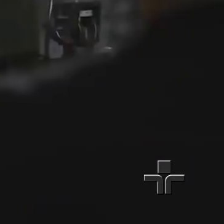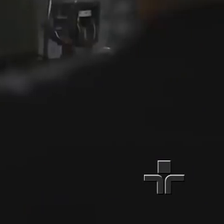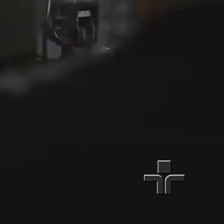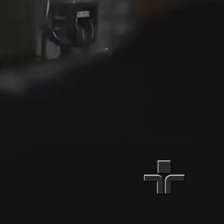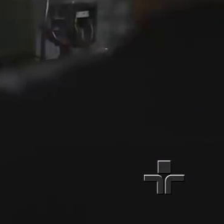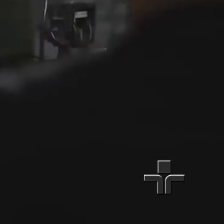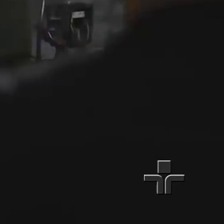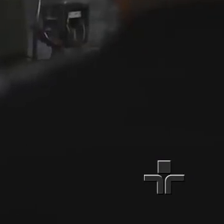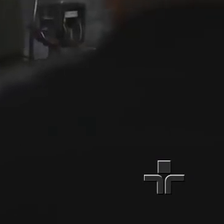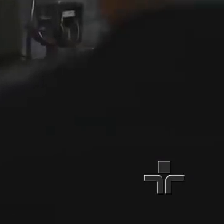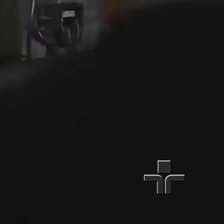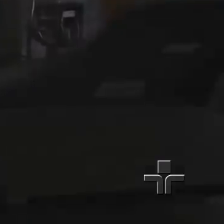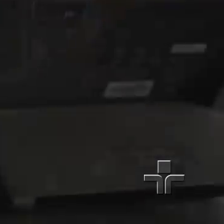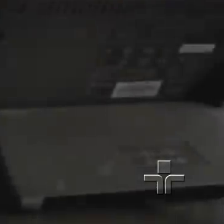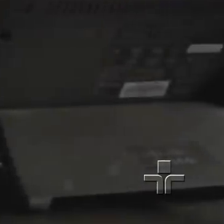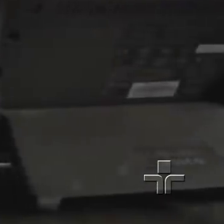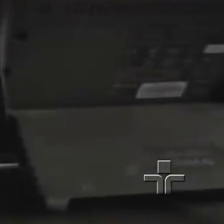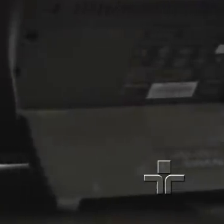Yes.